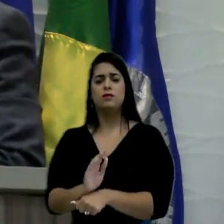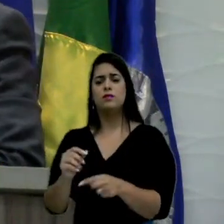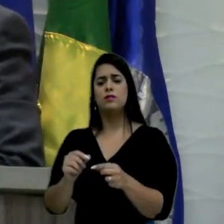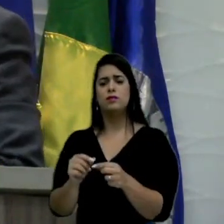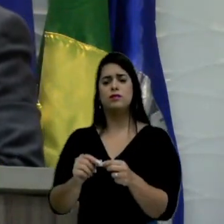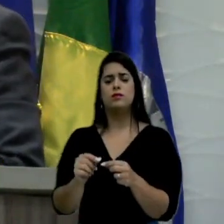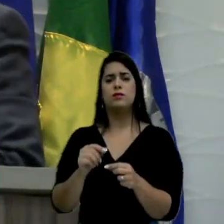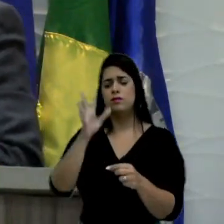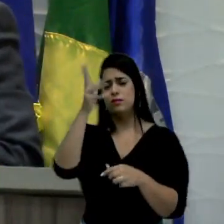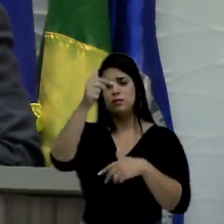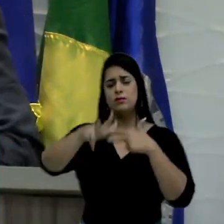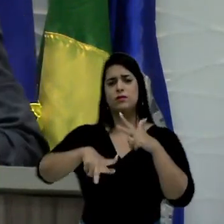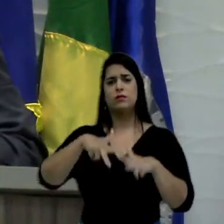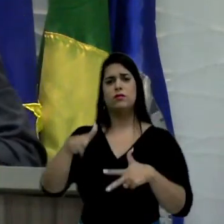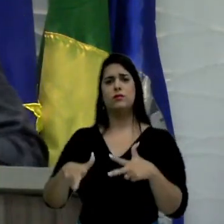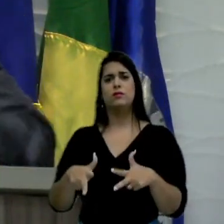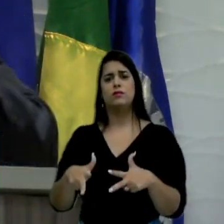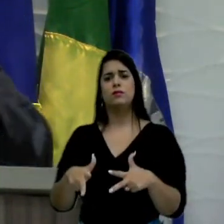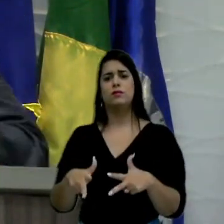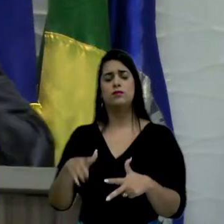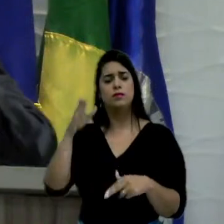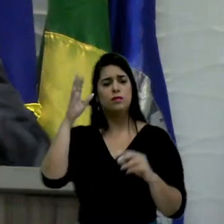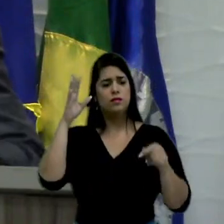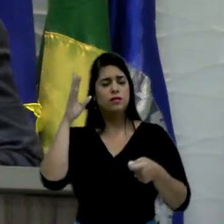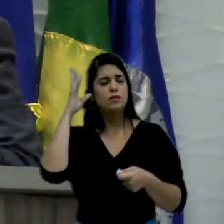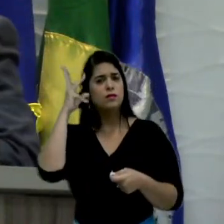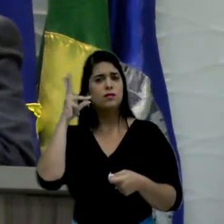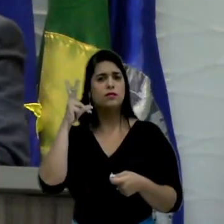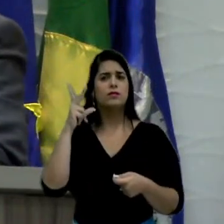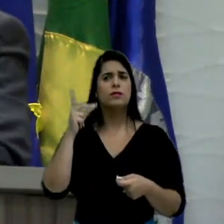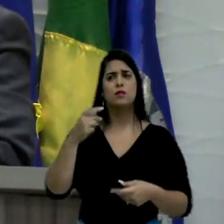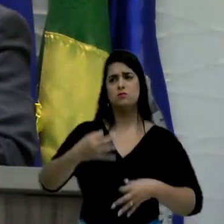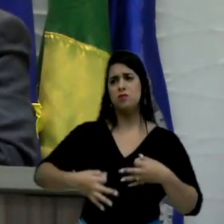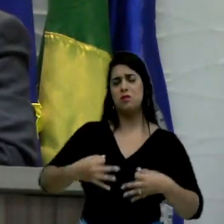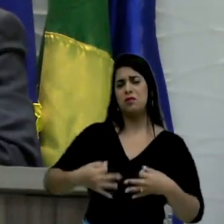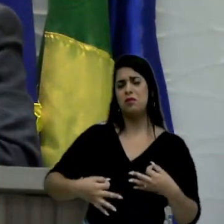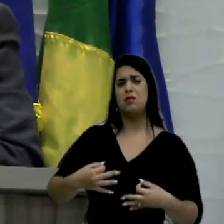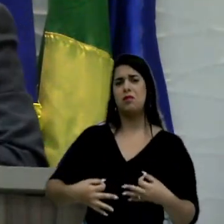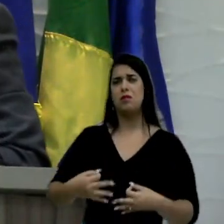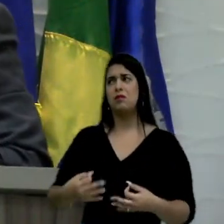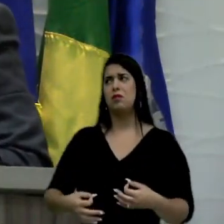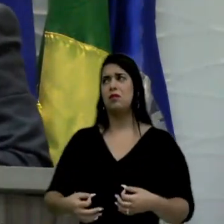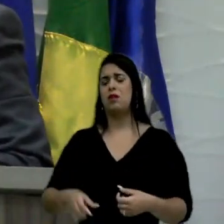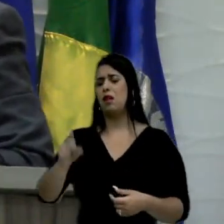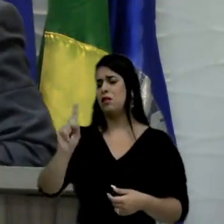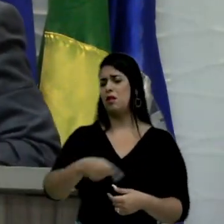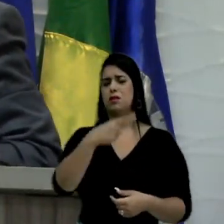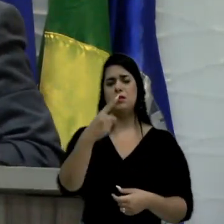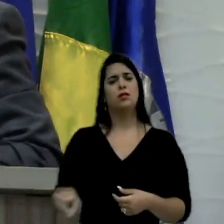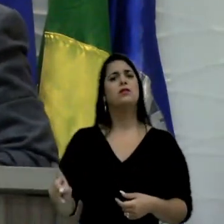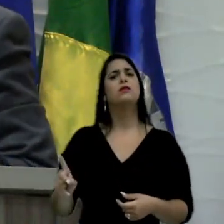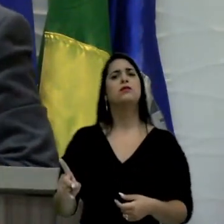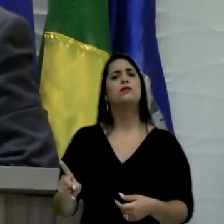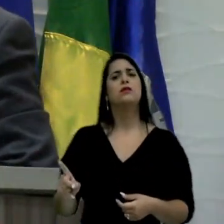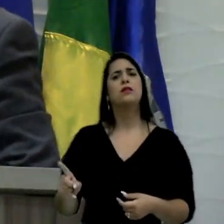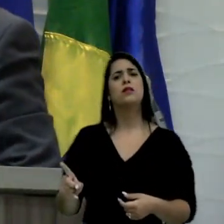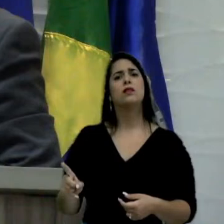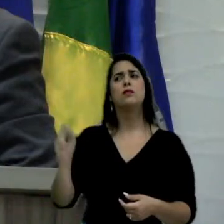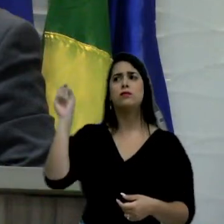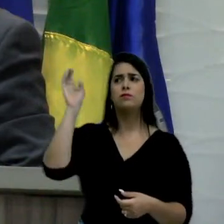empresário, tentando coibir, tentando processar, tentando anular uma possível